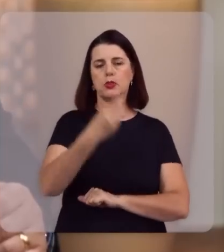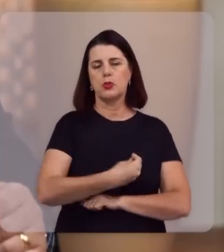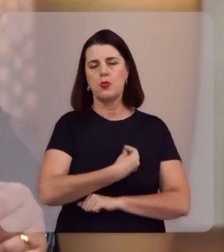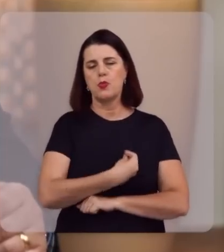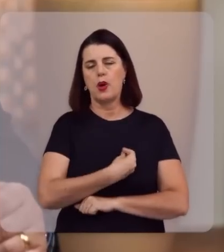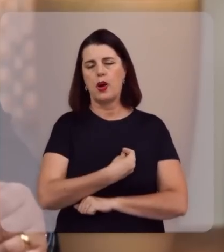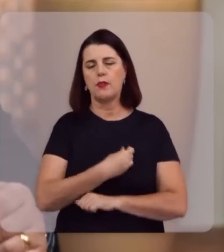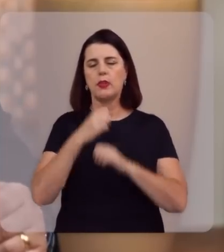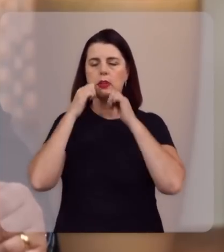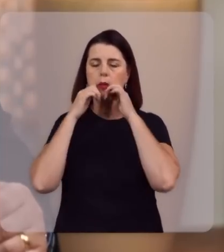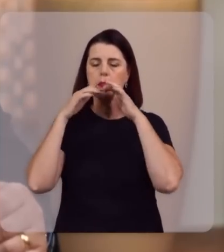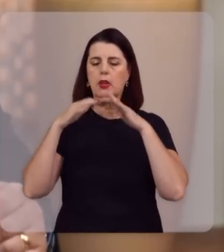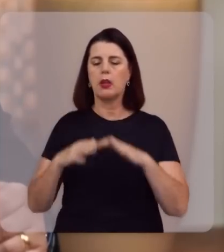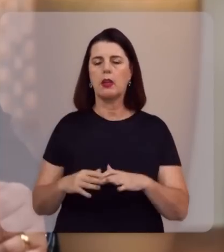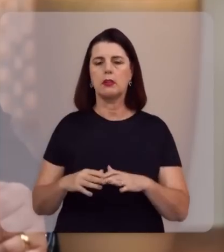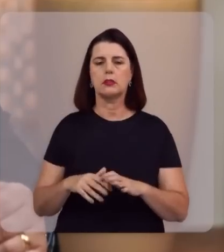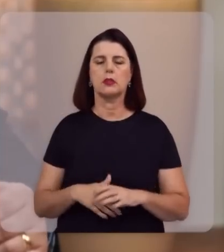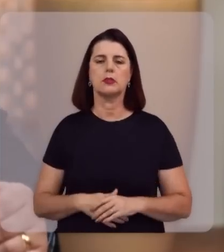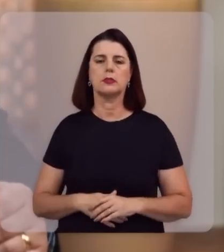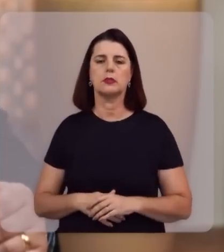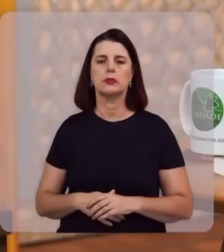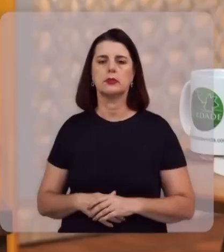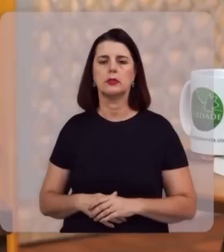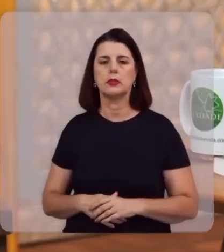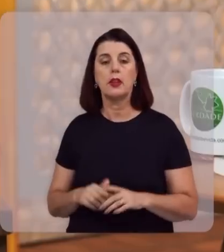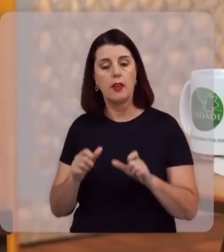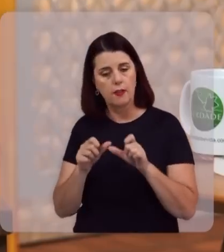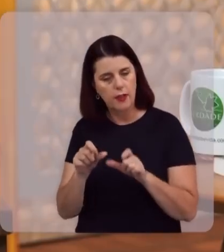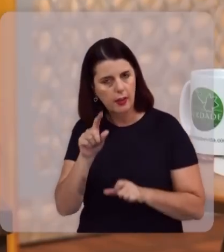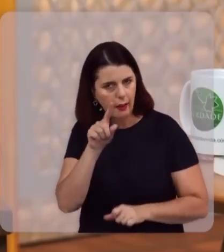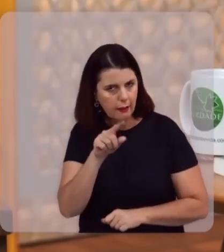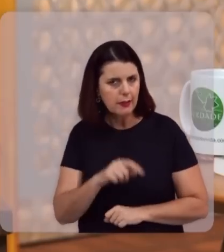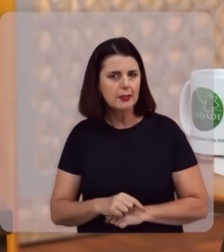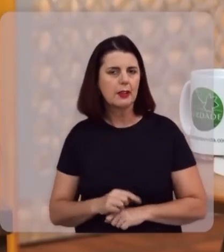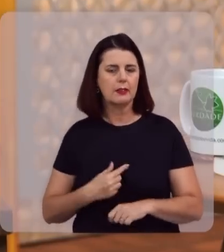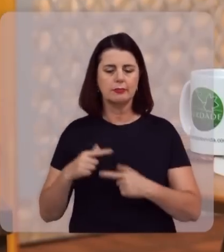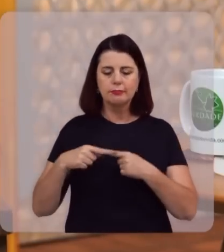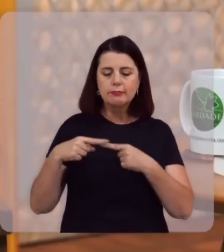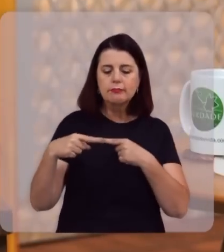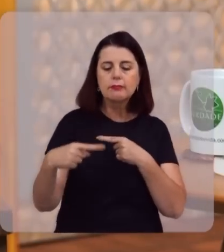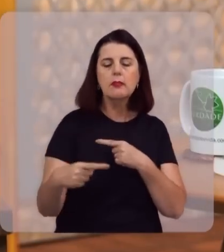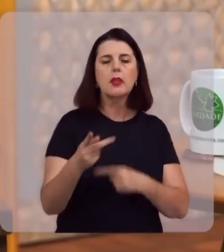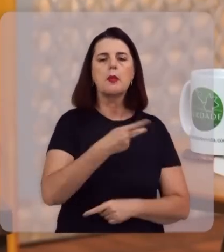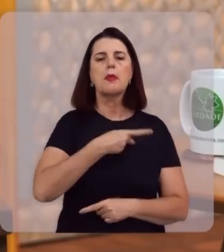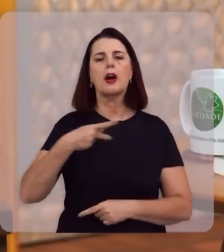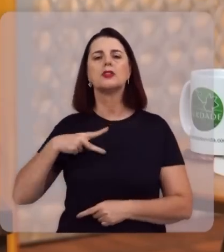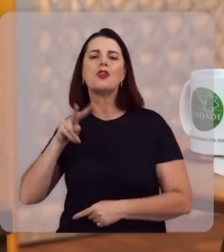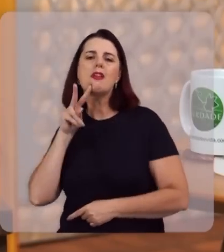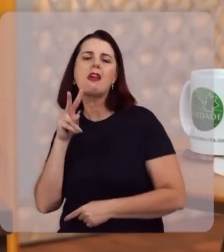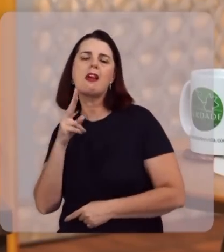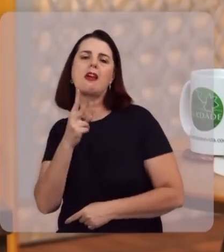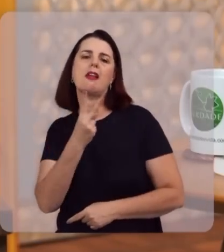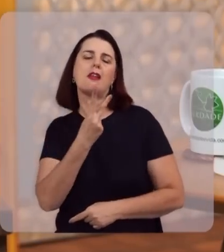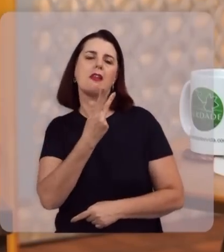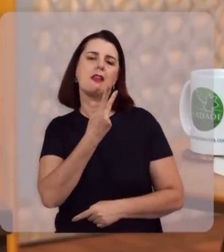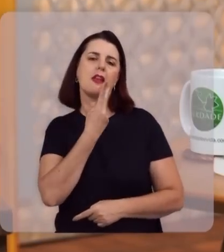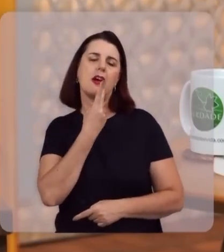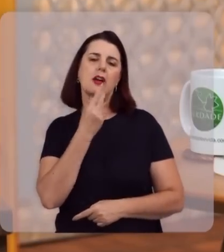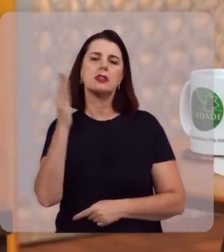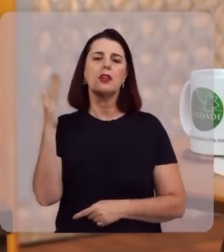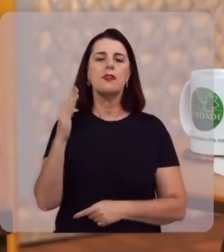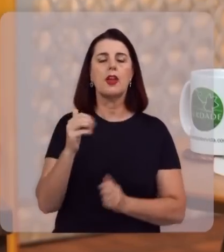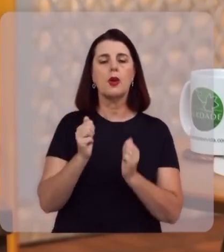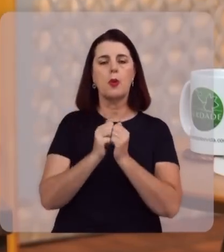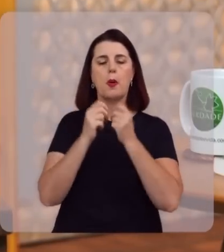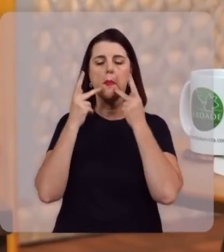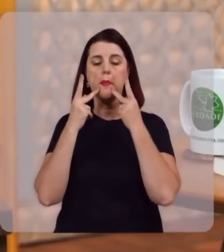sobre a tua vida bênção sem medida. E não sai daí não, porque daqui a pouquinho o reverendo Hernandes Dias Lopes